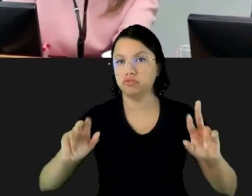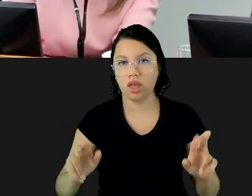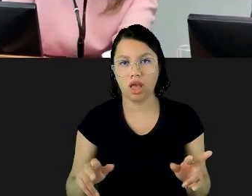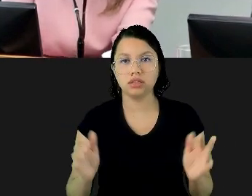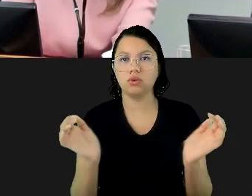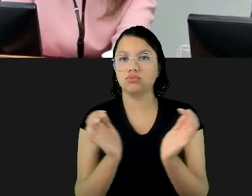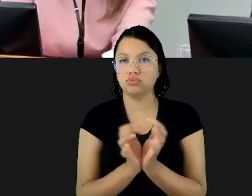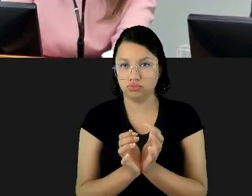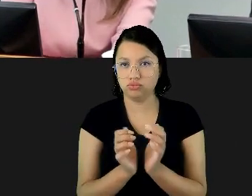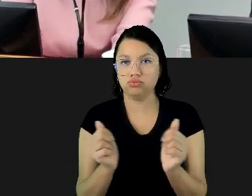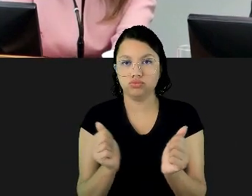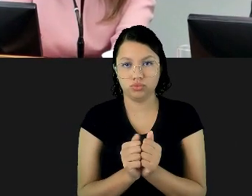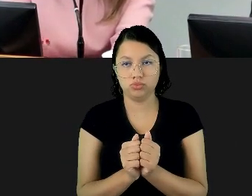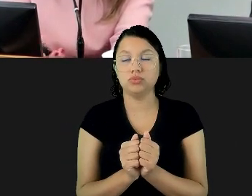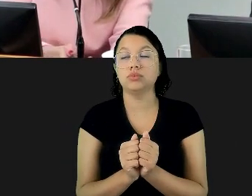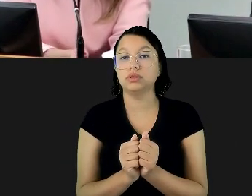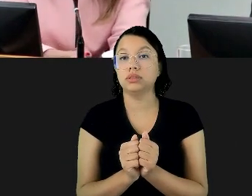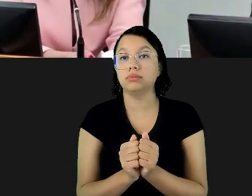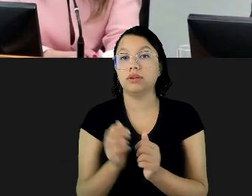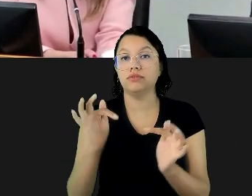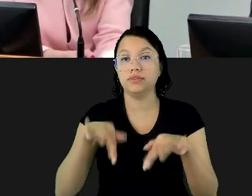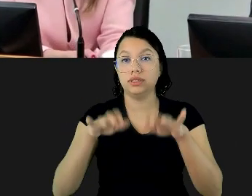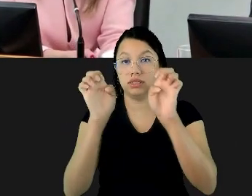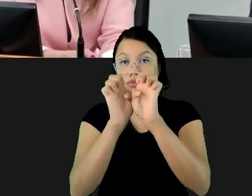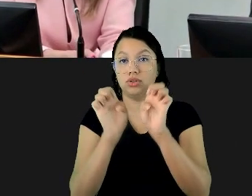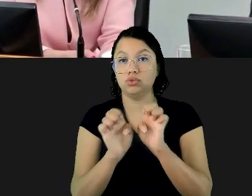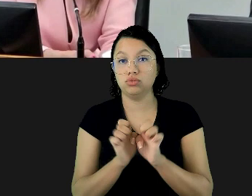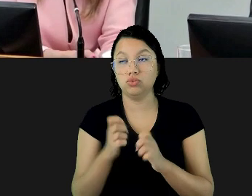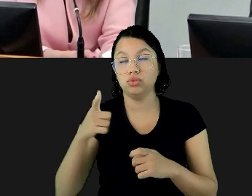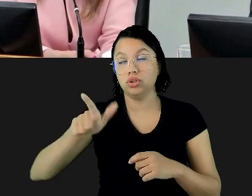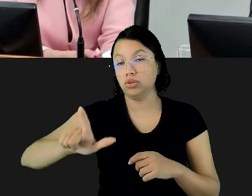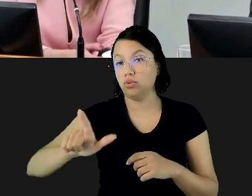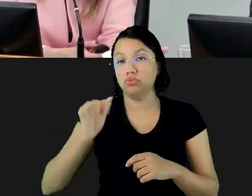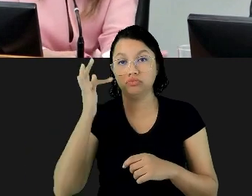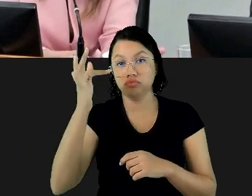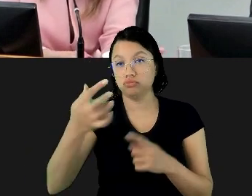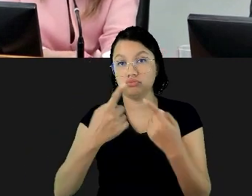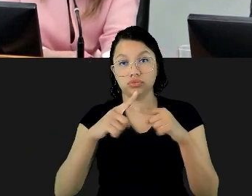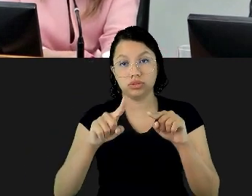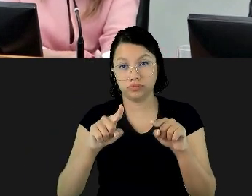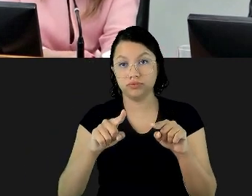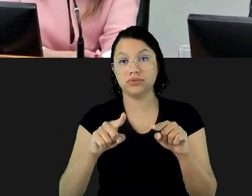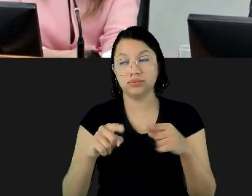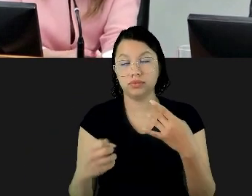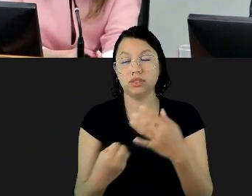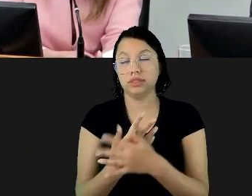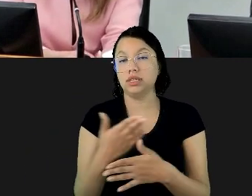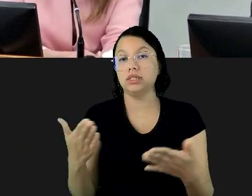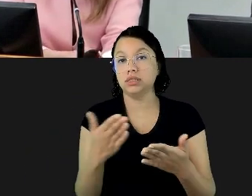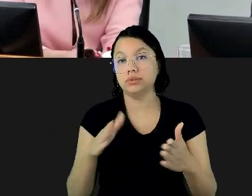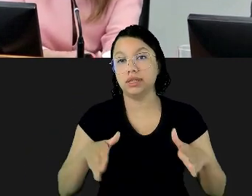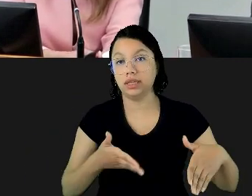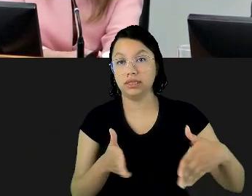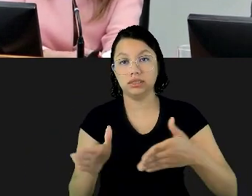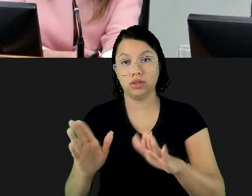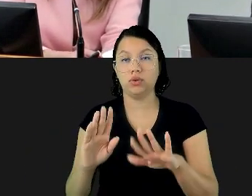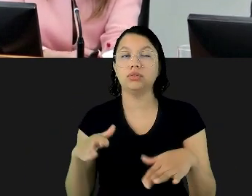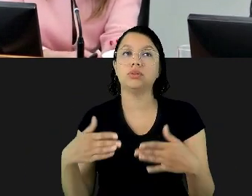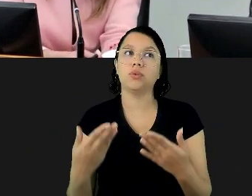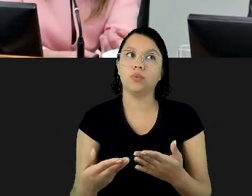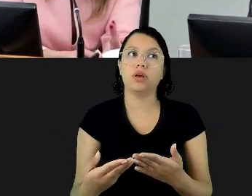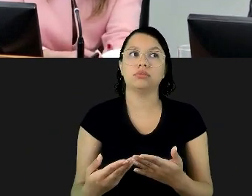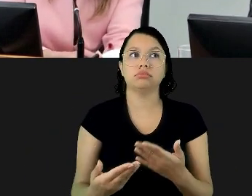dos próximos desafios de operacionalização da rota. E quando eu olhava as